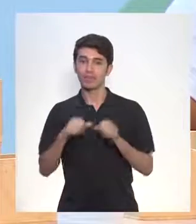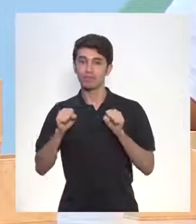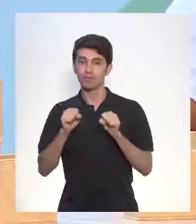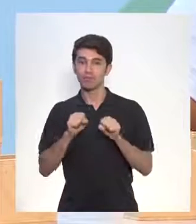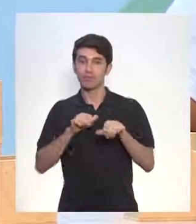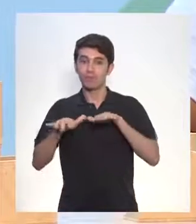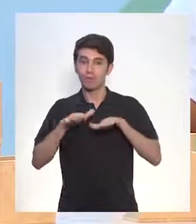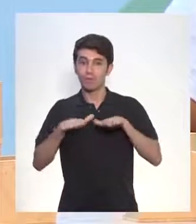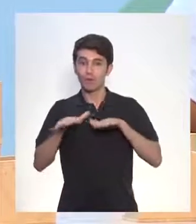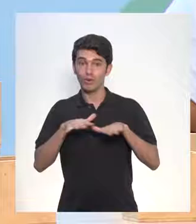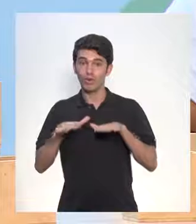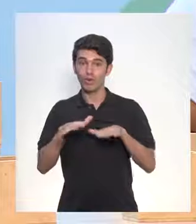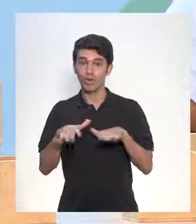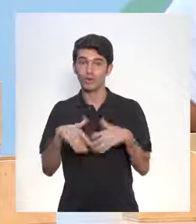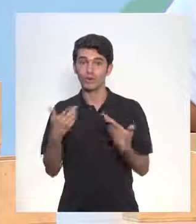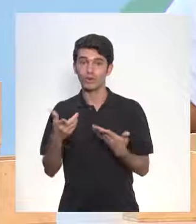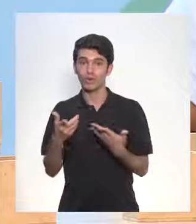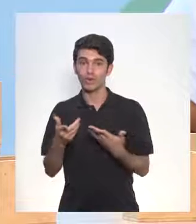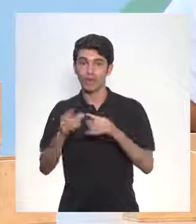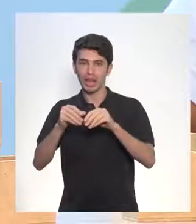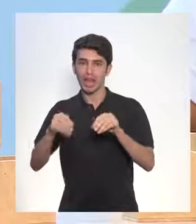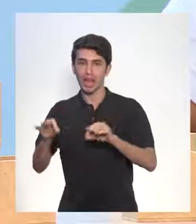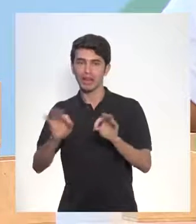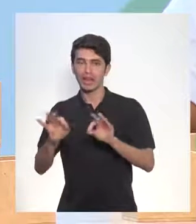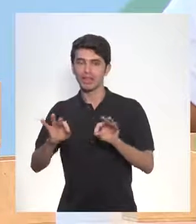O que vai acontecer